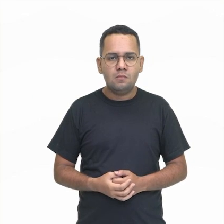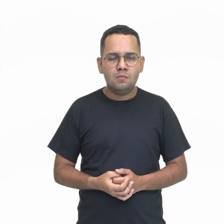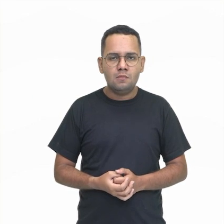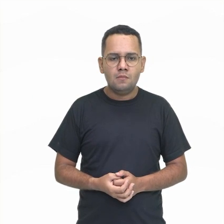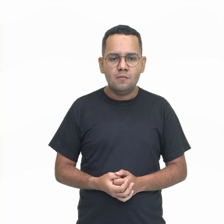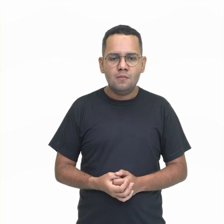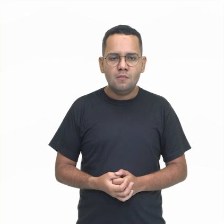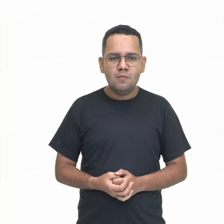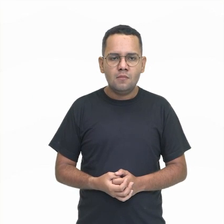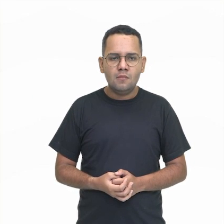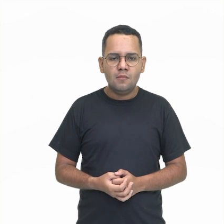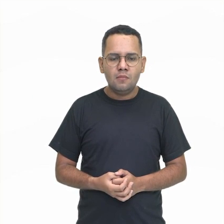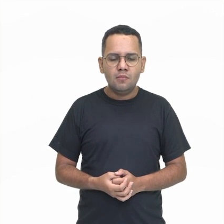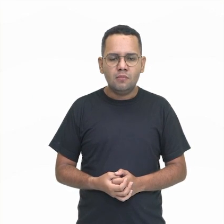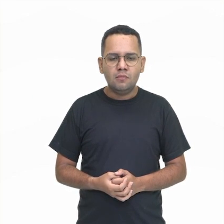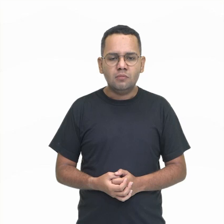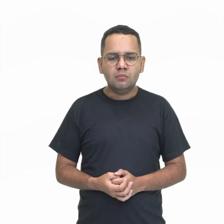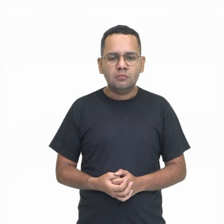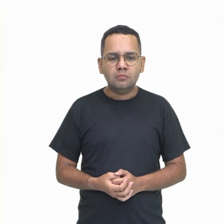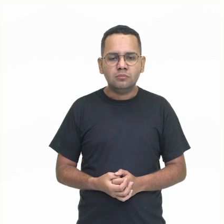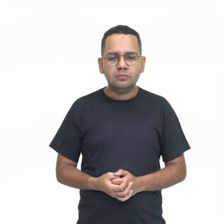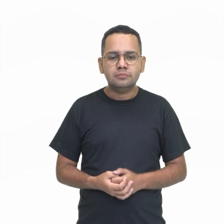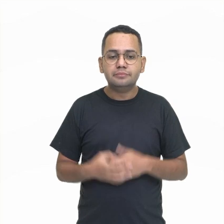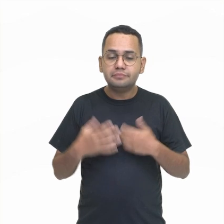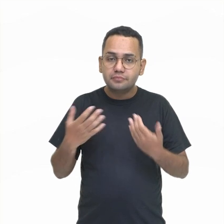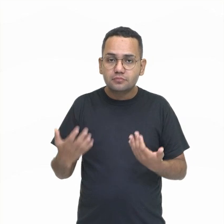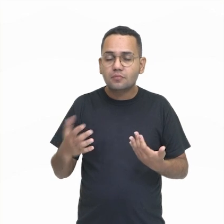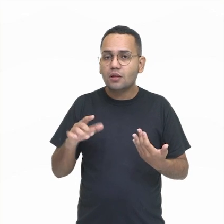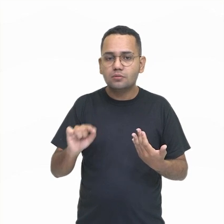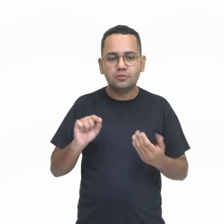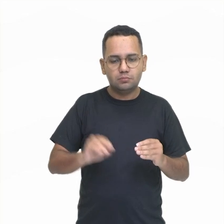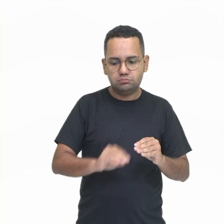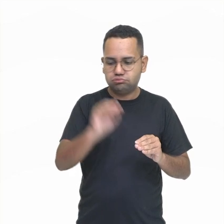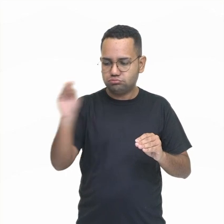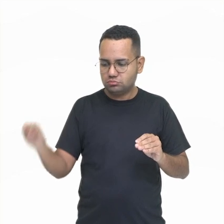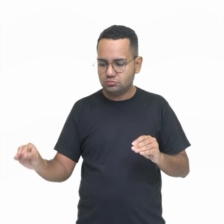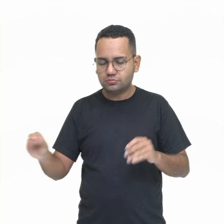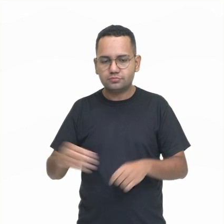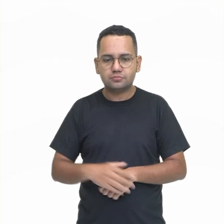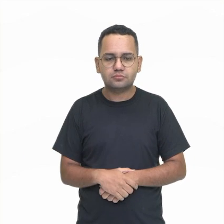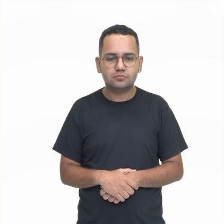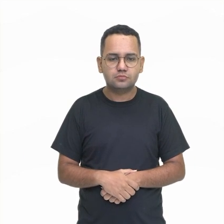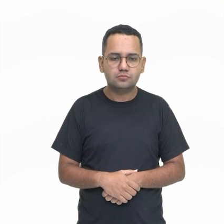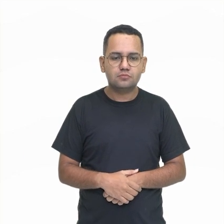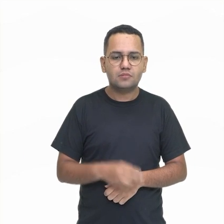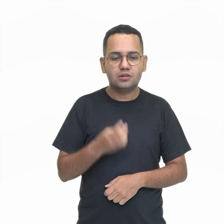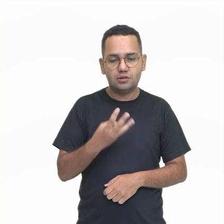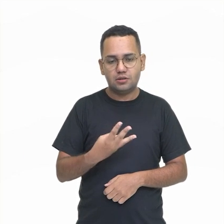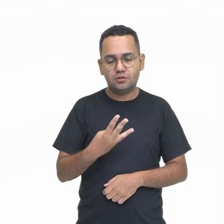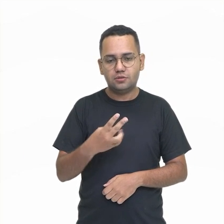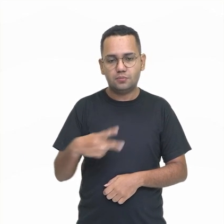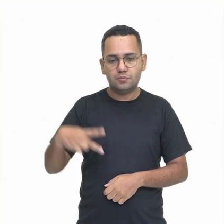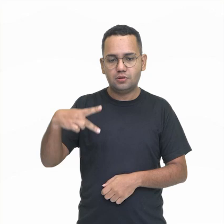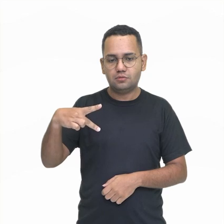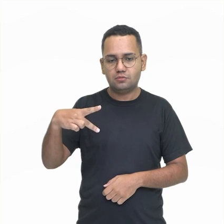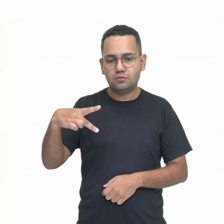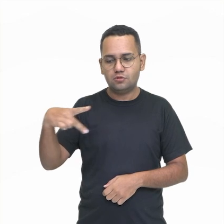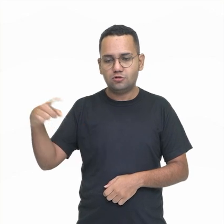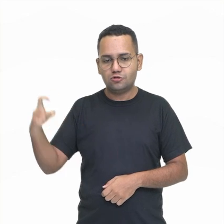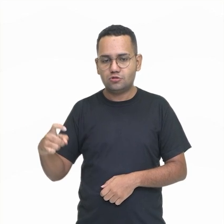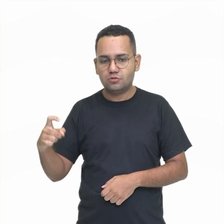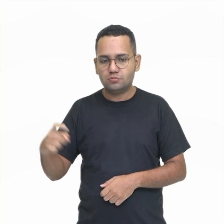tá levando então - X para o sego membro a gente vai ter isso aqui ó 3 iG